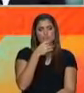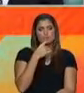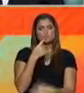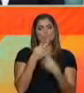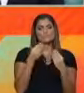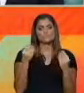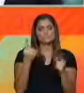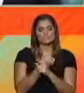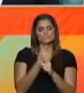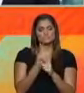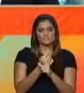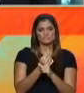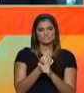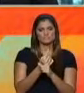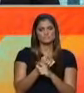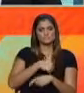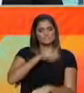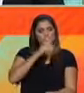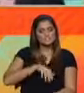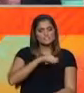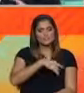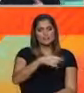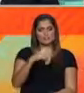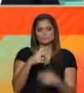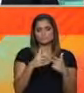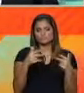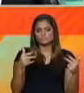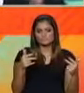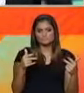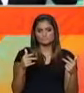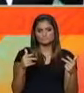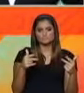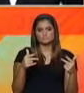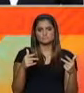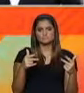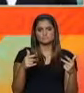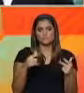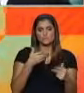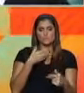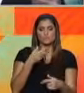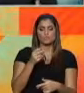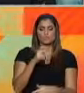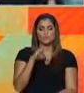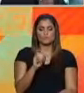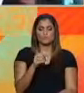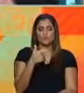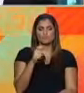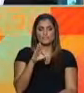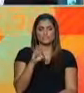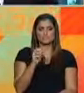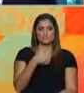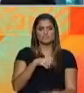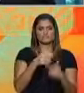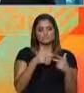muito património que o nosso território tem, uma diversidade imensa, desde o Douro ao Tejo. Temos